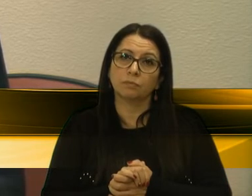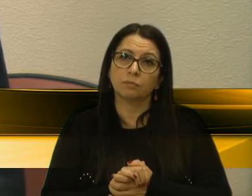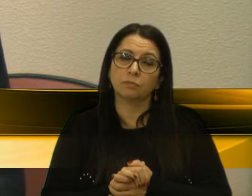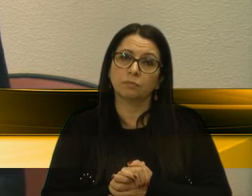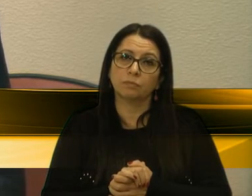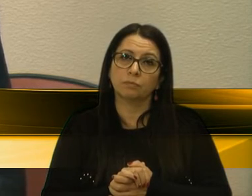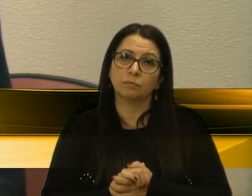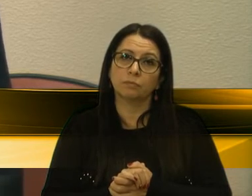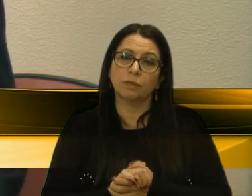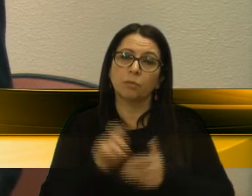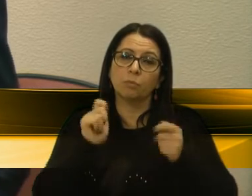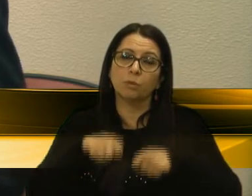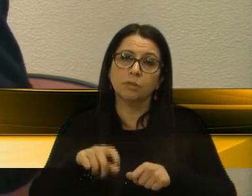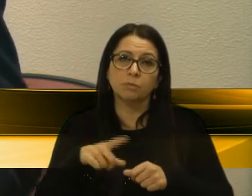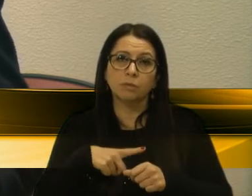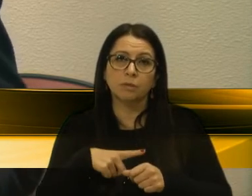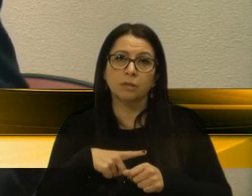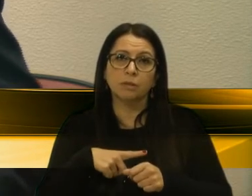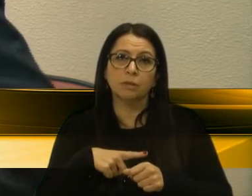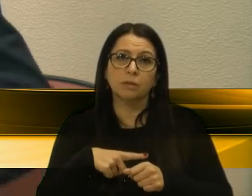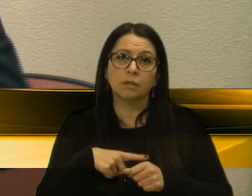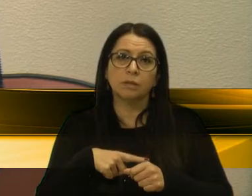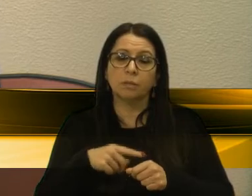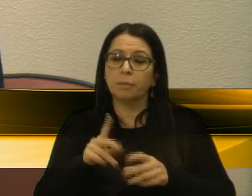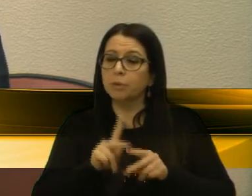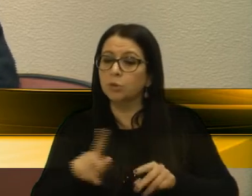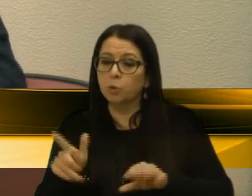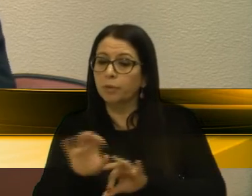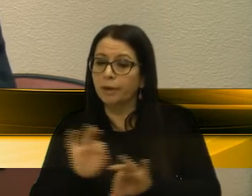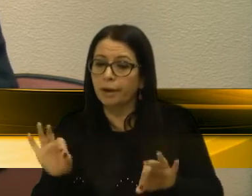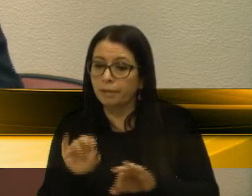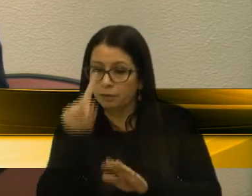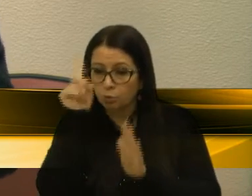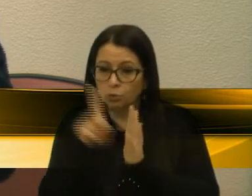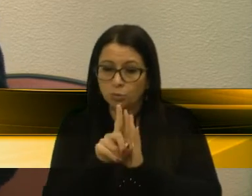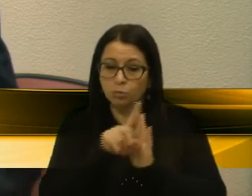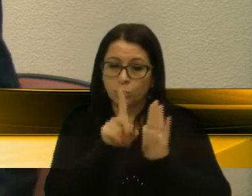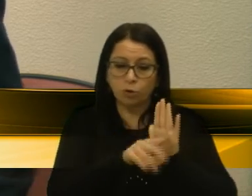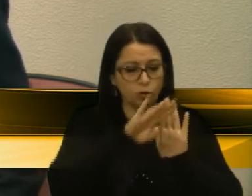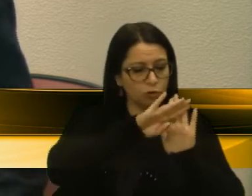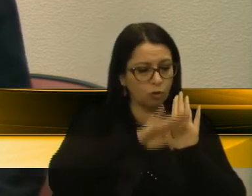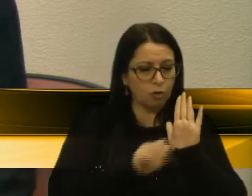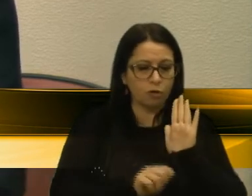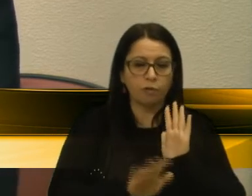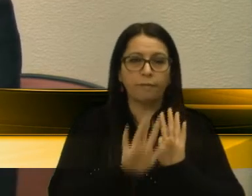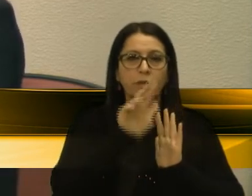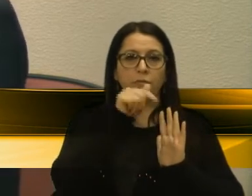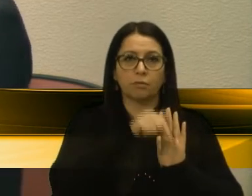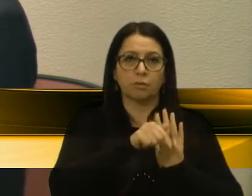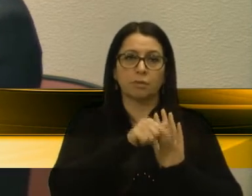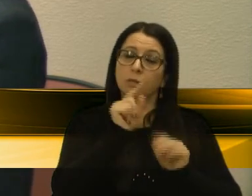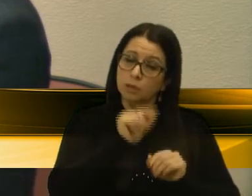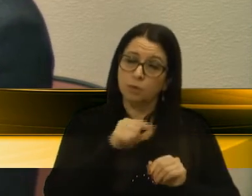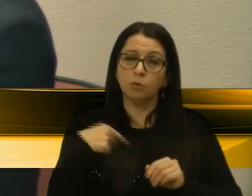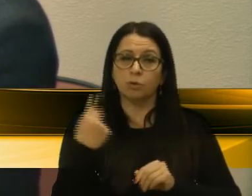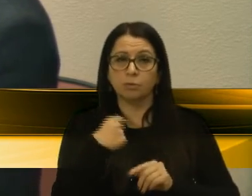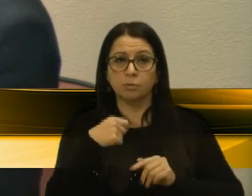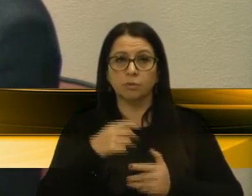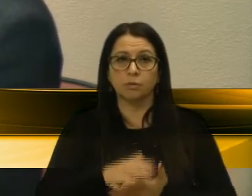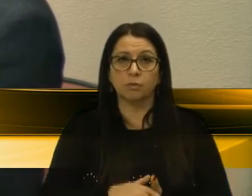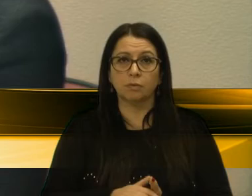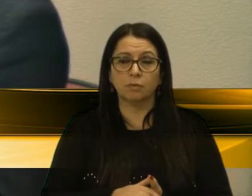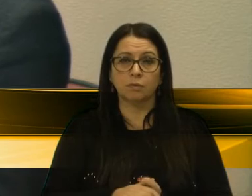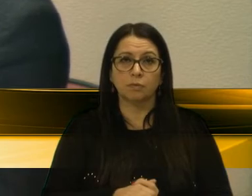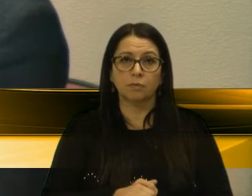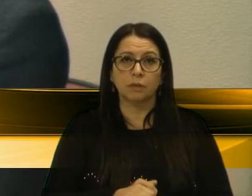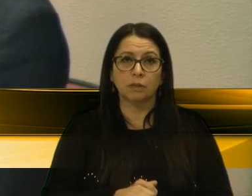possamos passar de terra de ninguém para que seja uma terra de ordem, de valores, e que é o que nós estamos precisando